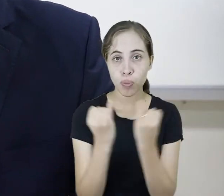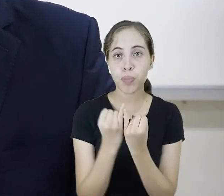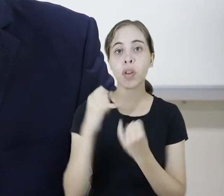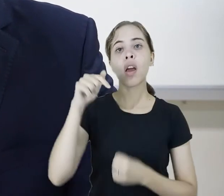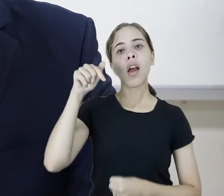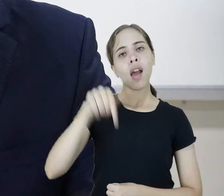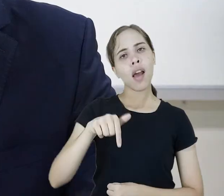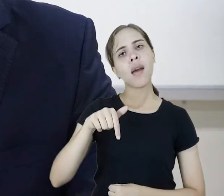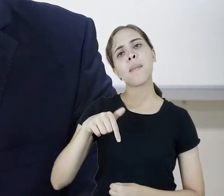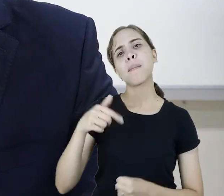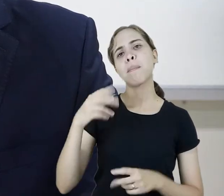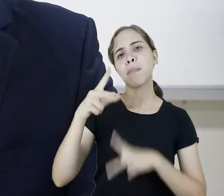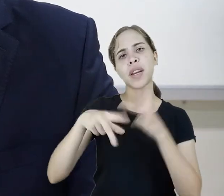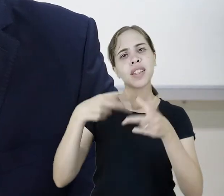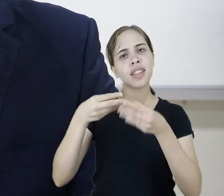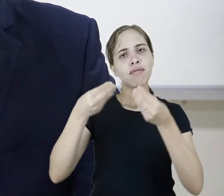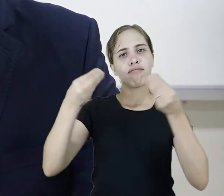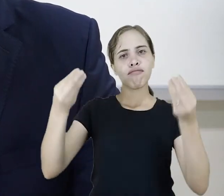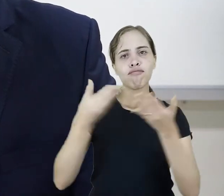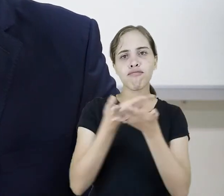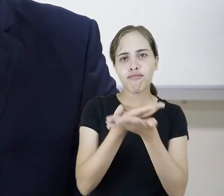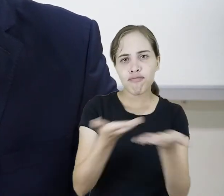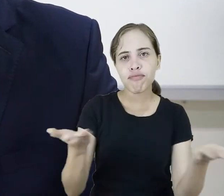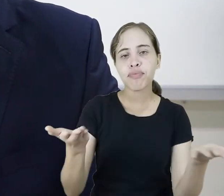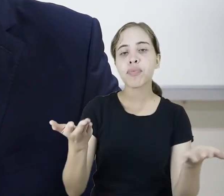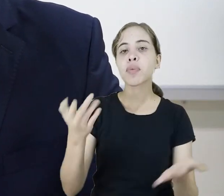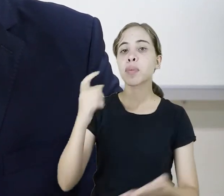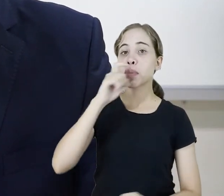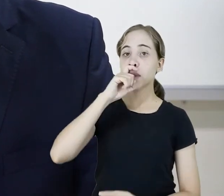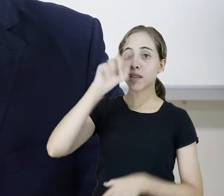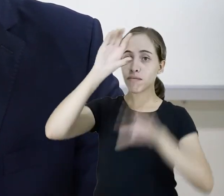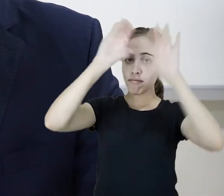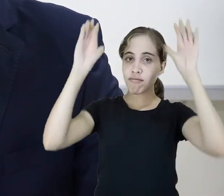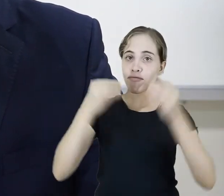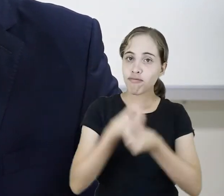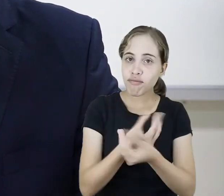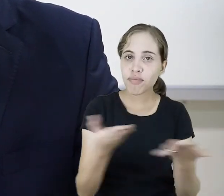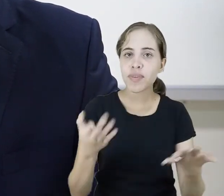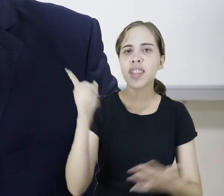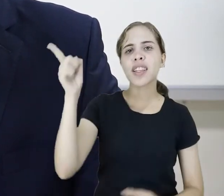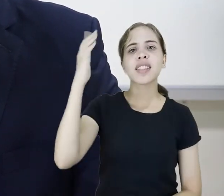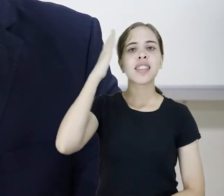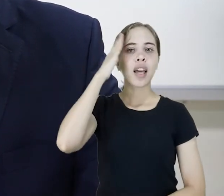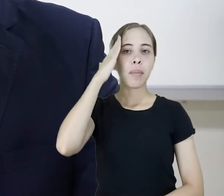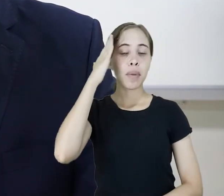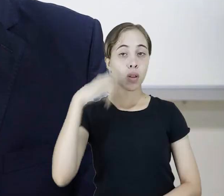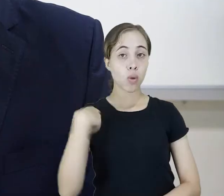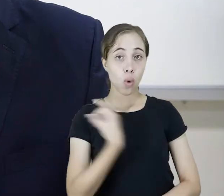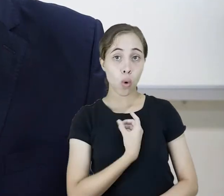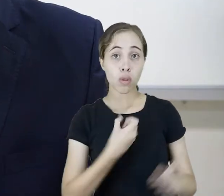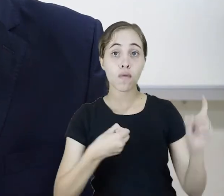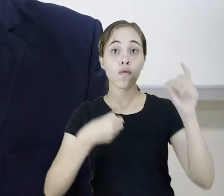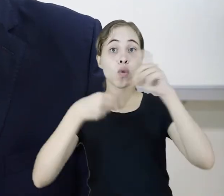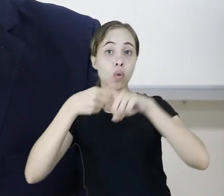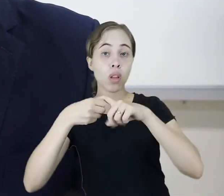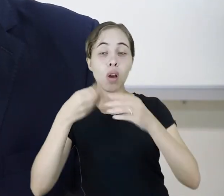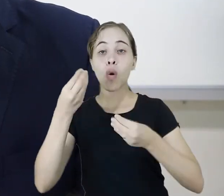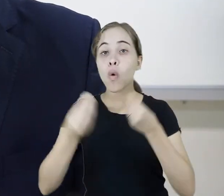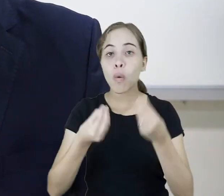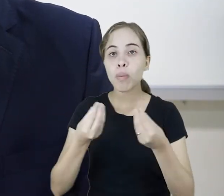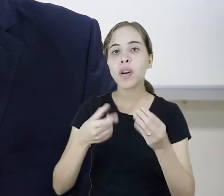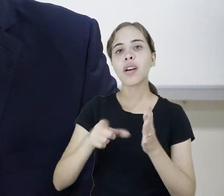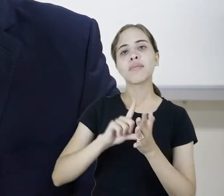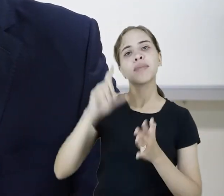Pai Celestial. Ele sabe que para retornarmos à sua presença, devemos aprender e viver